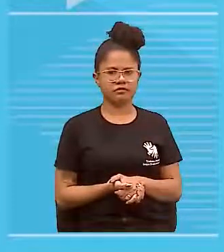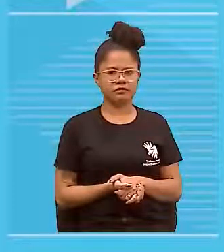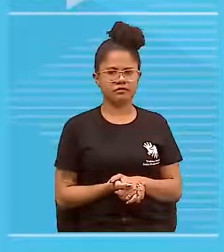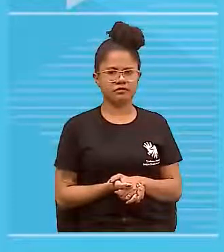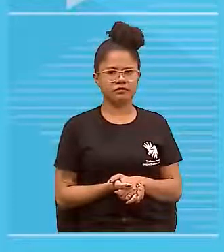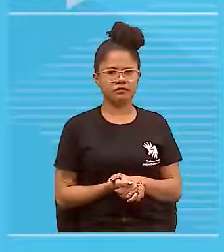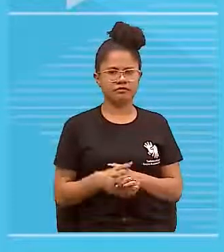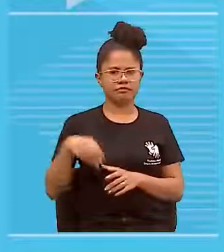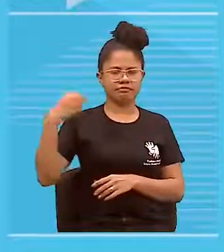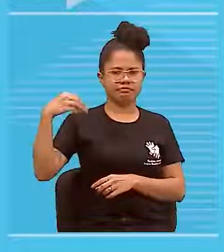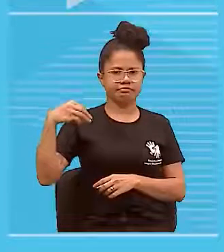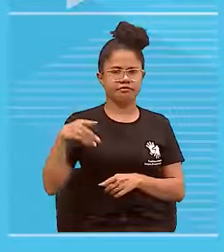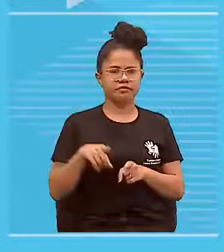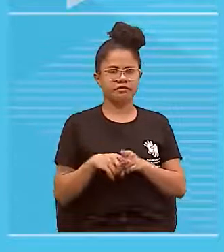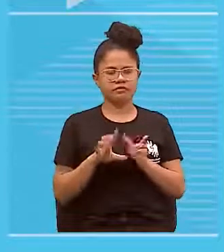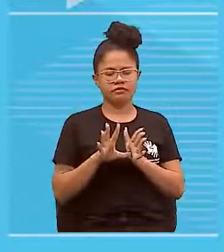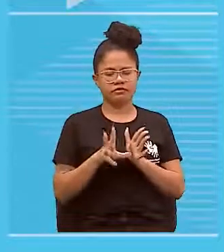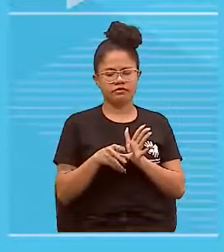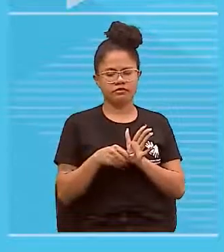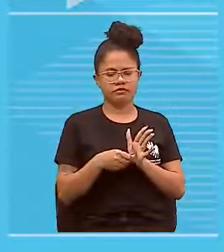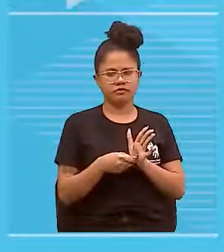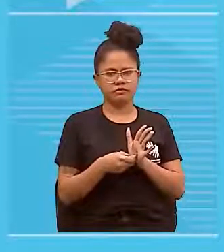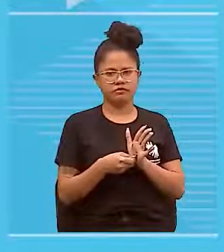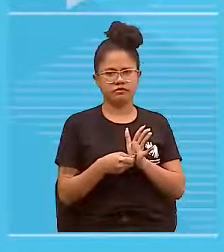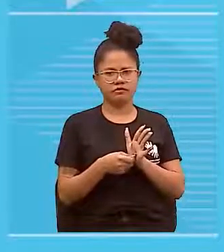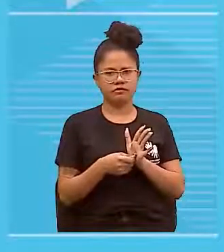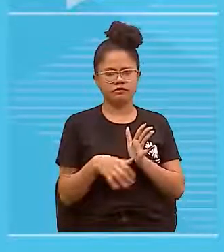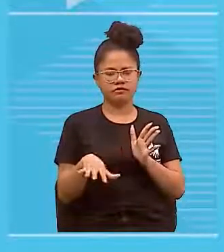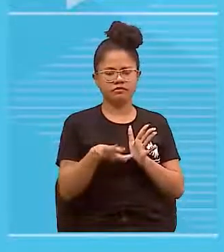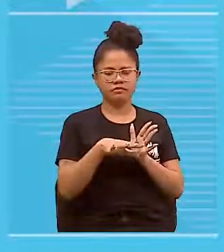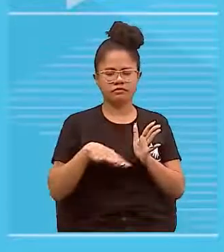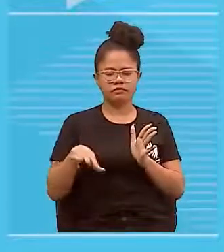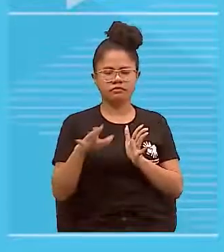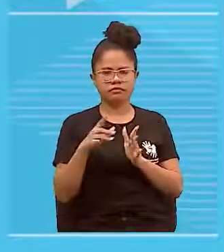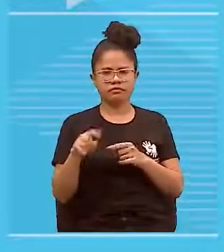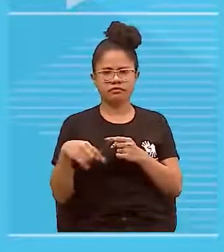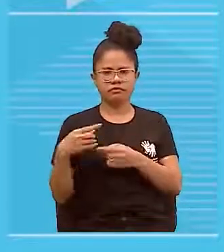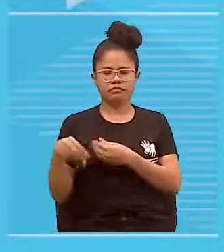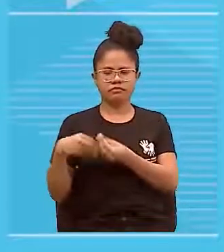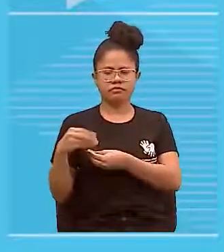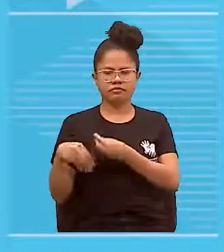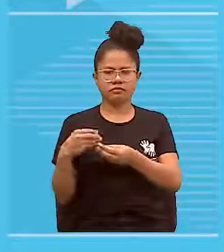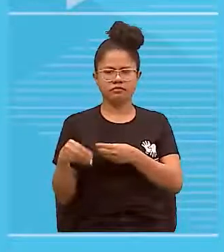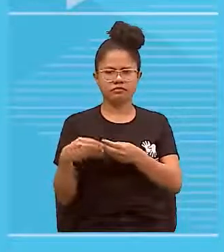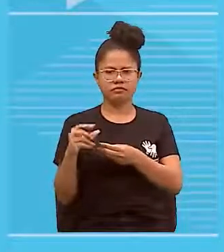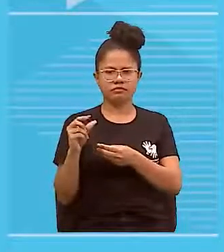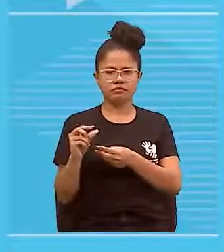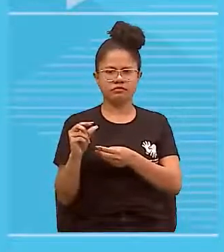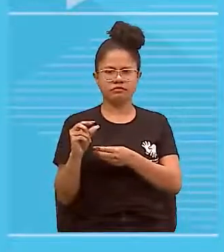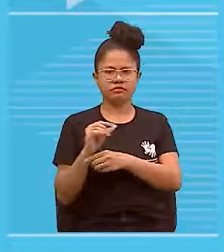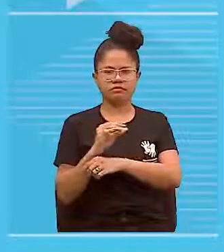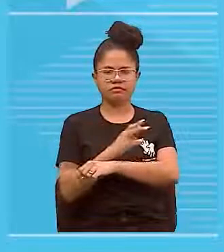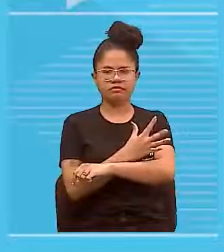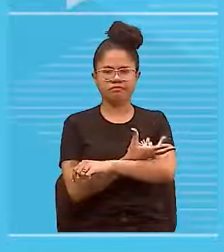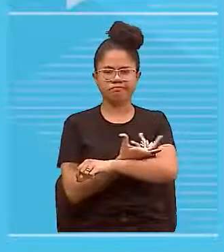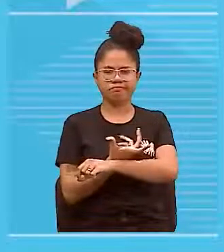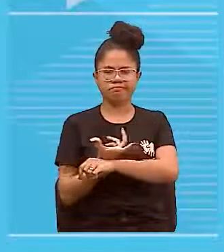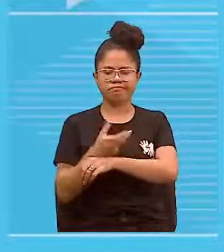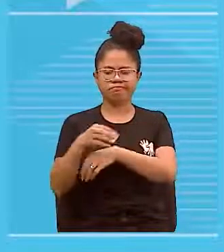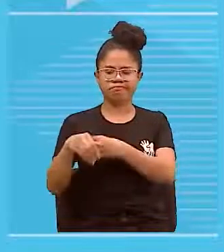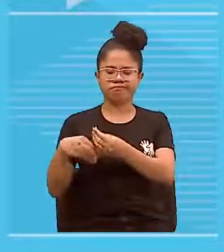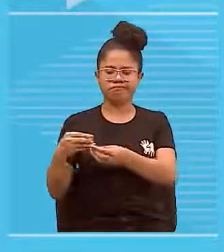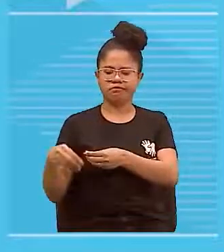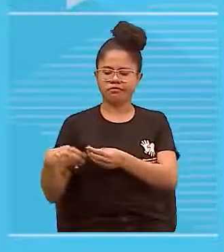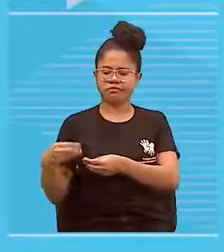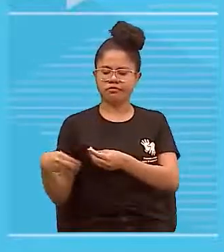Maranhão também, ó, a Amazônia vem até um certo ponto, a Amazônia, depois mistura lá em cima com um pouquinho de cerrado, aí mistura aqui para